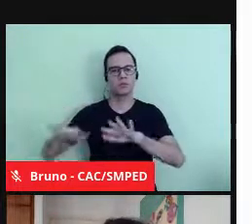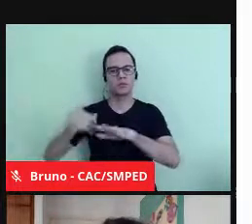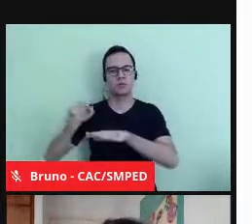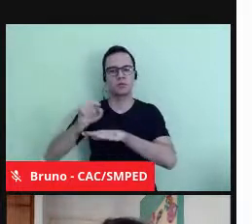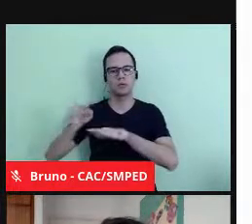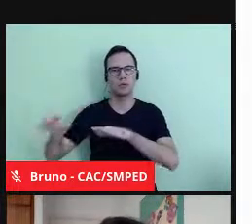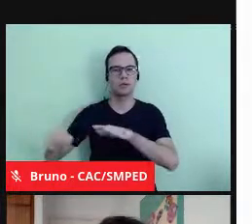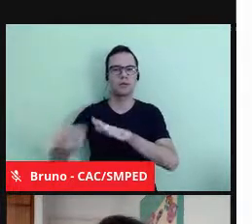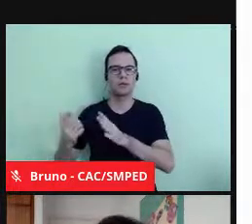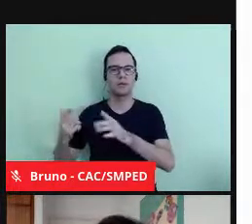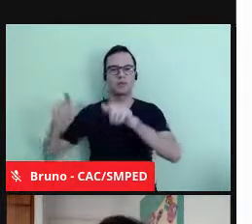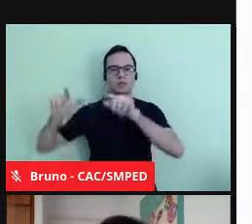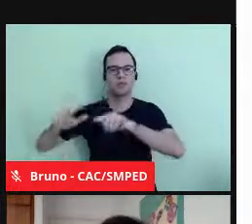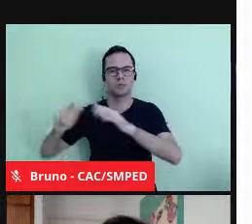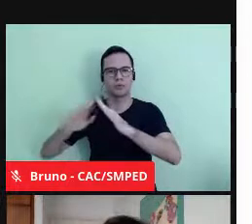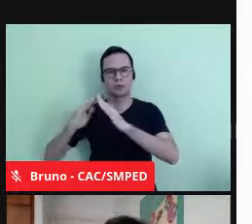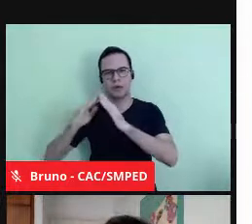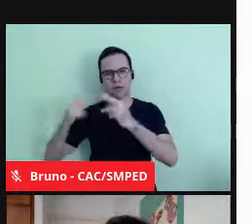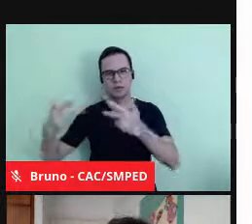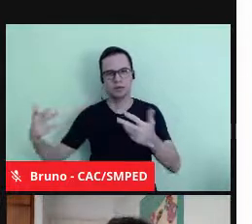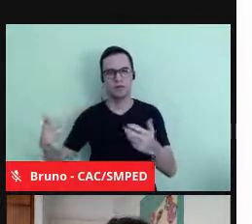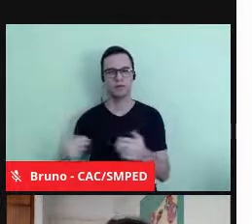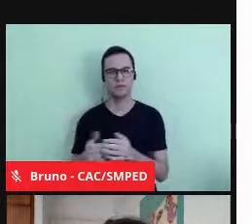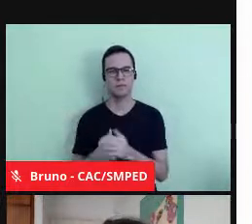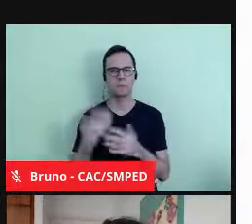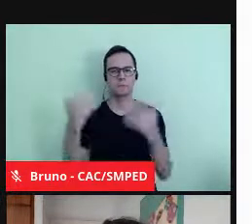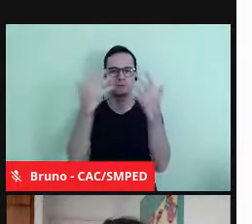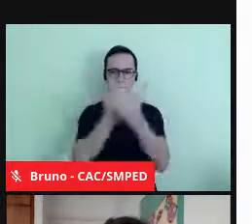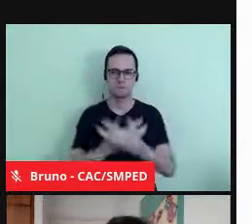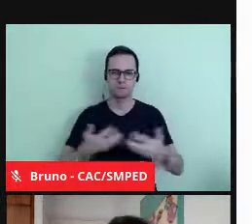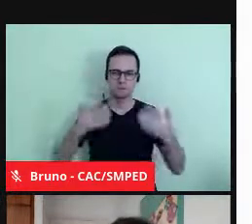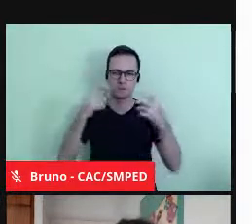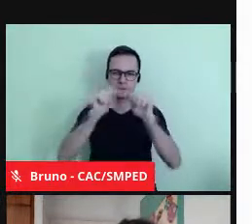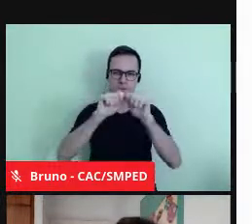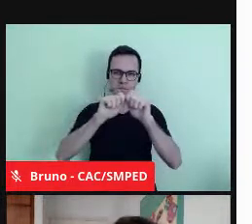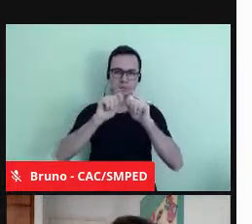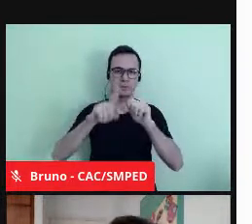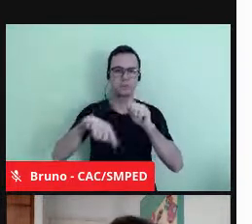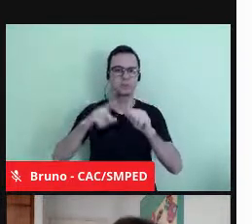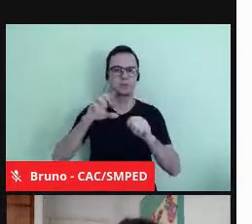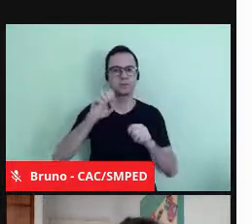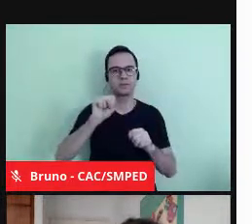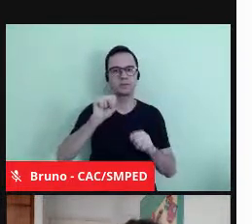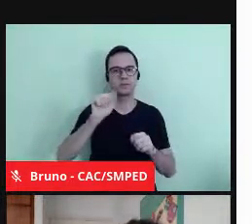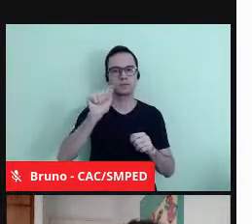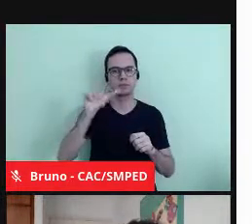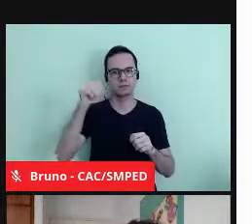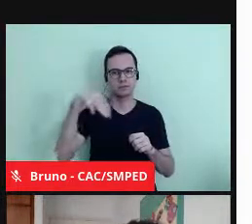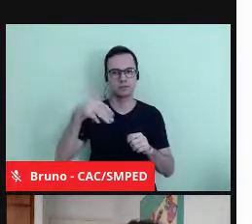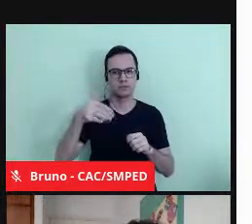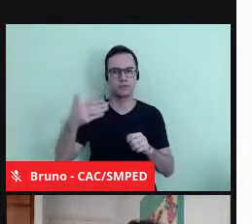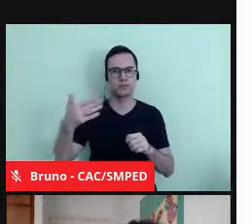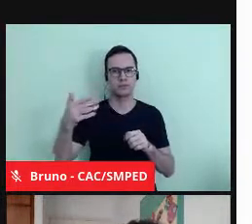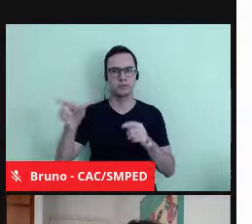produzindo poesia, e eles fazem essas batalhas de poesia, e o slam do corpo faz